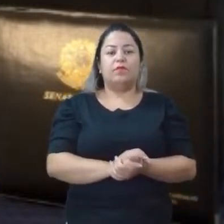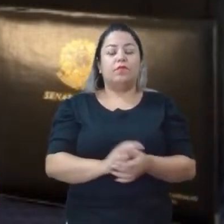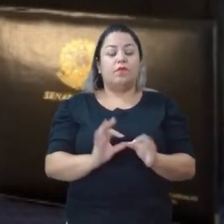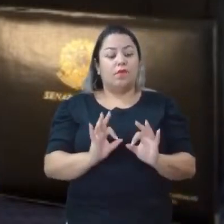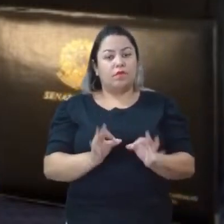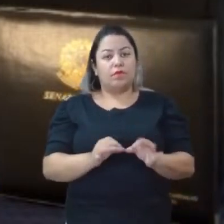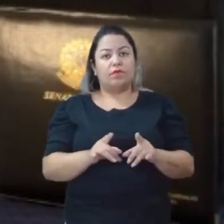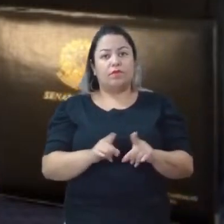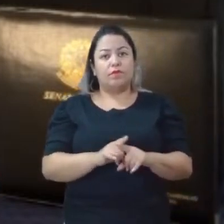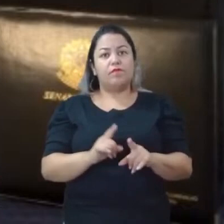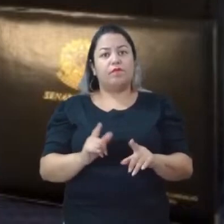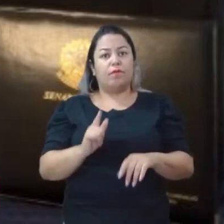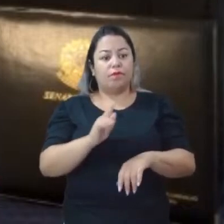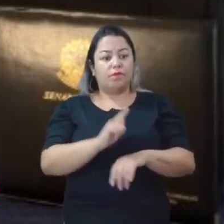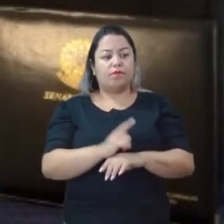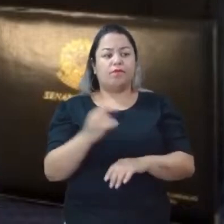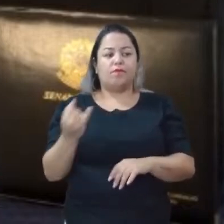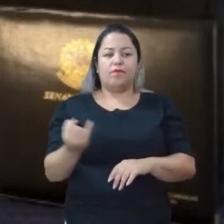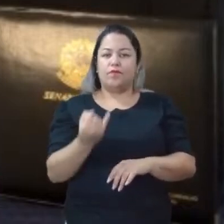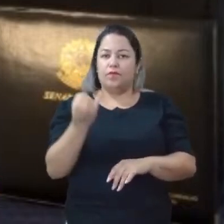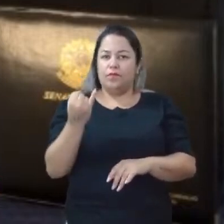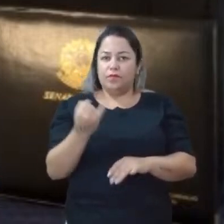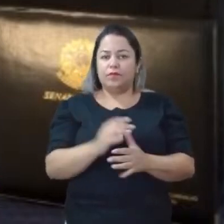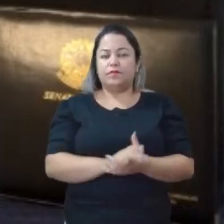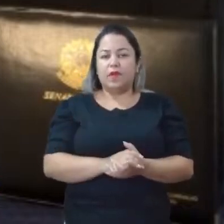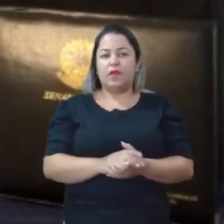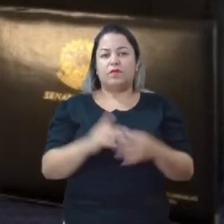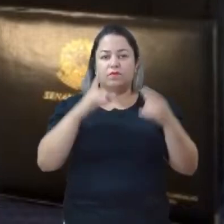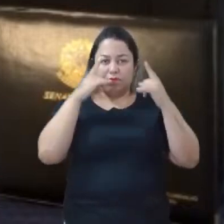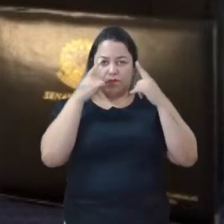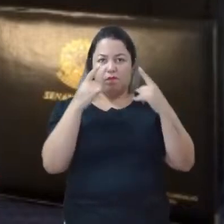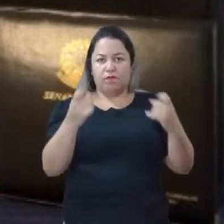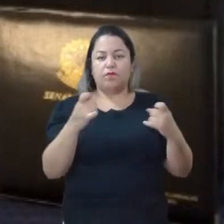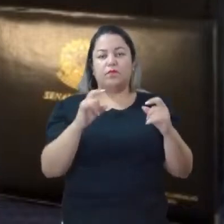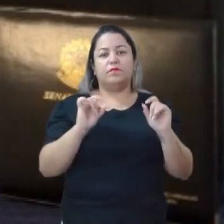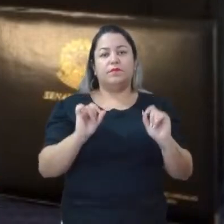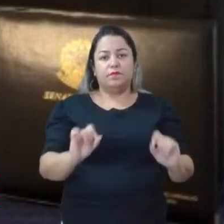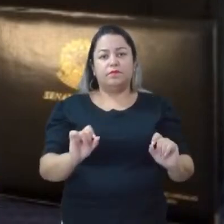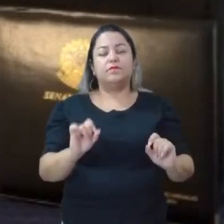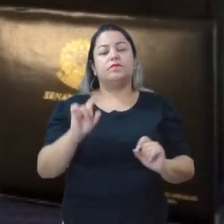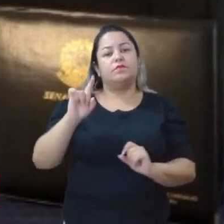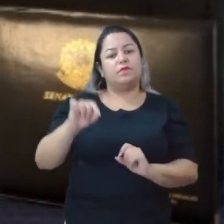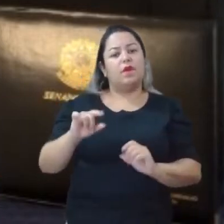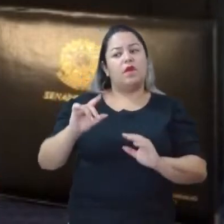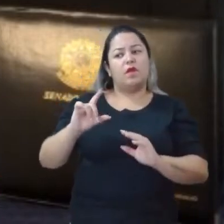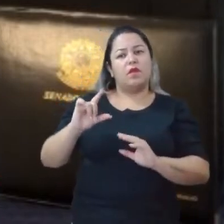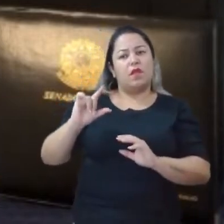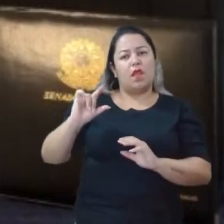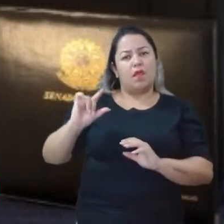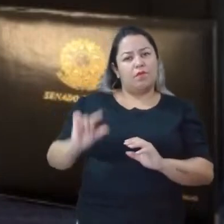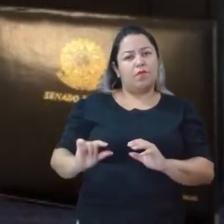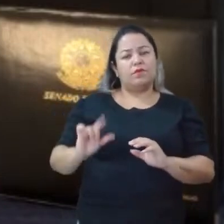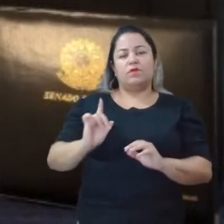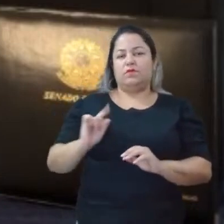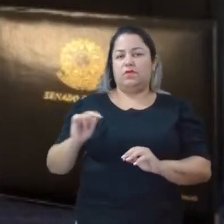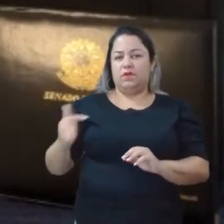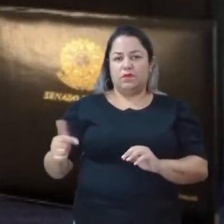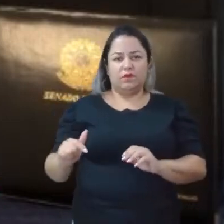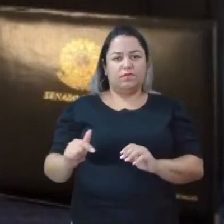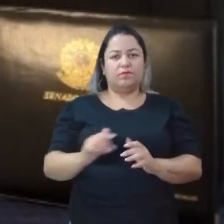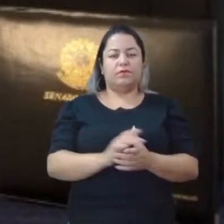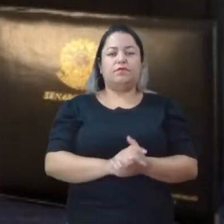efetiva o seu papel, essa violência ela seria menor e nós não